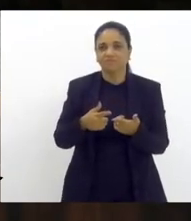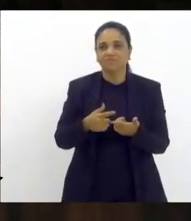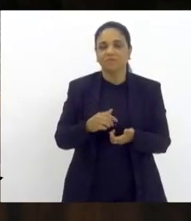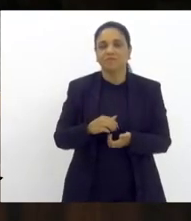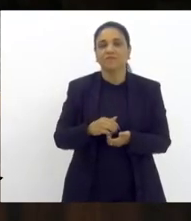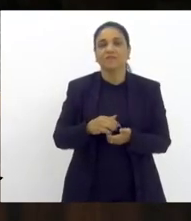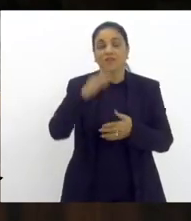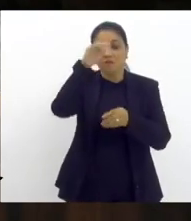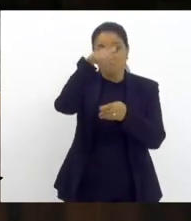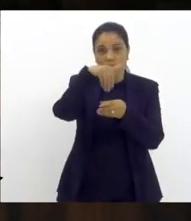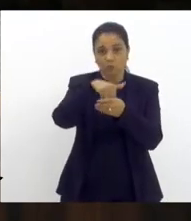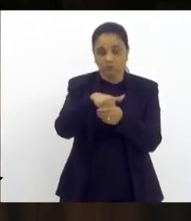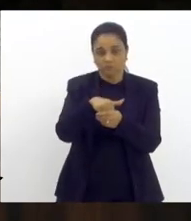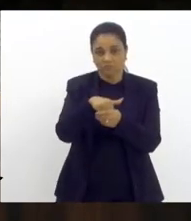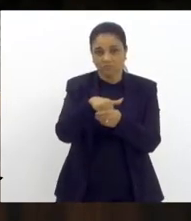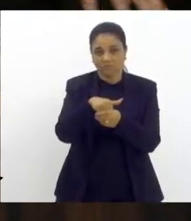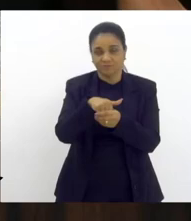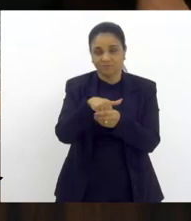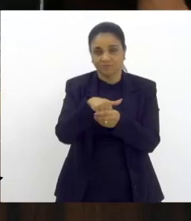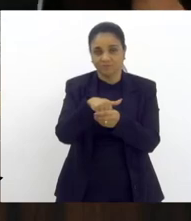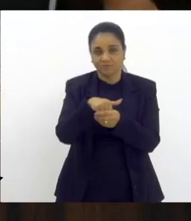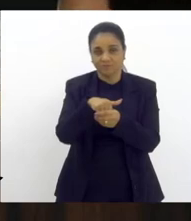em votação